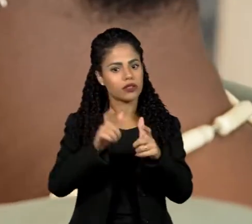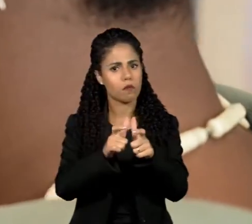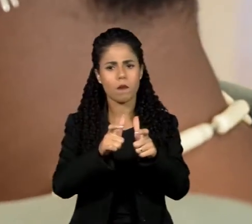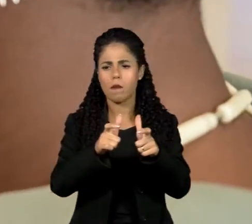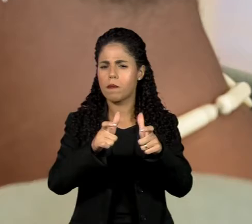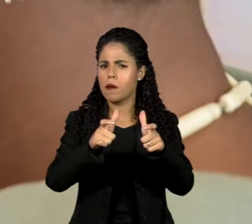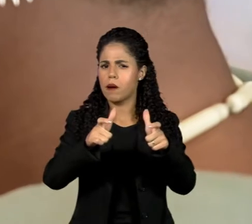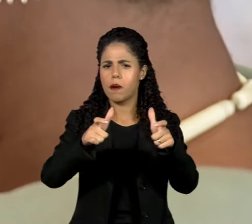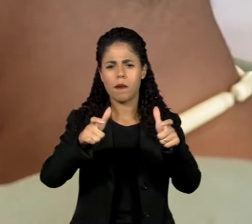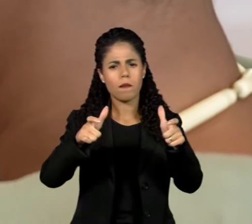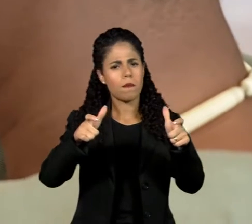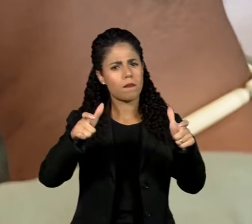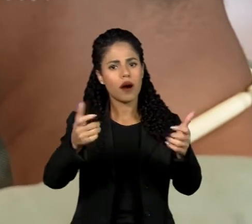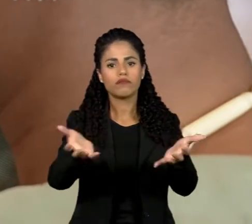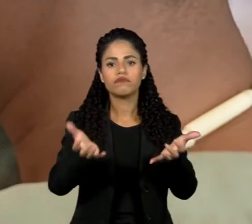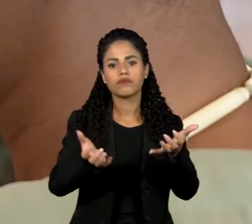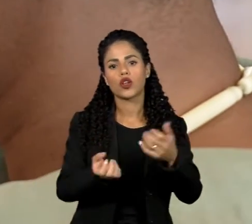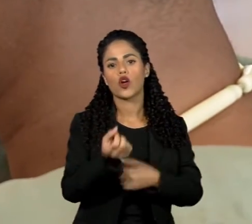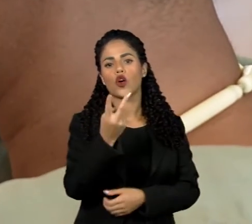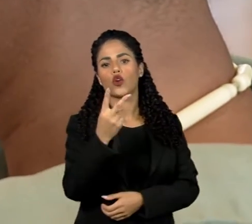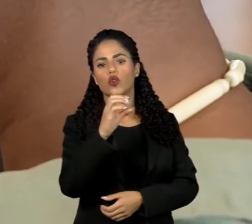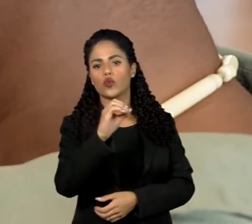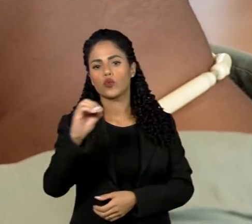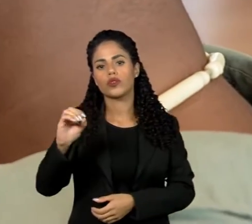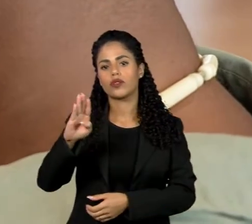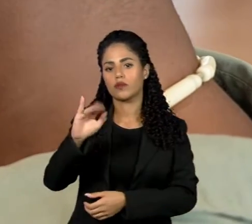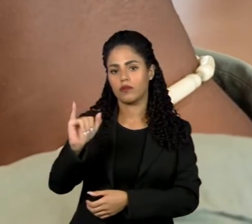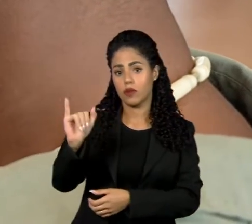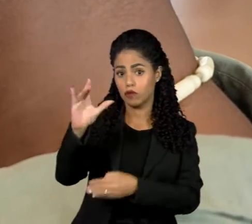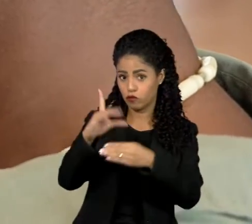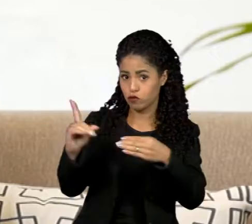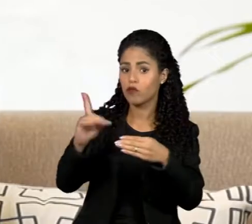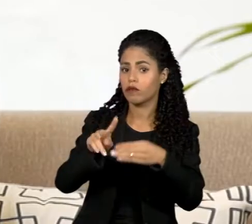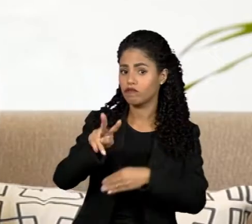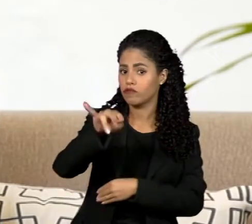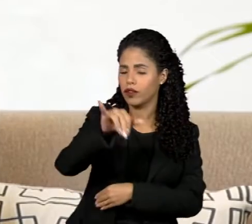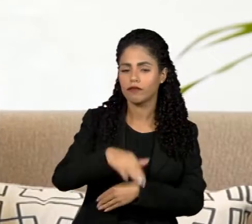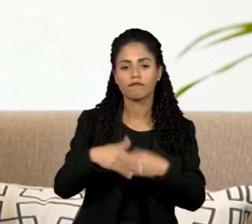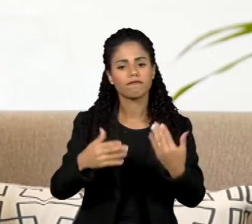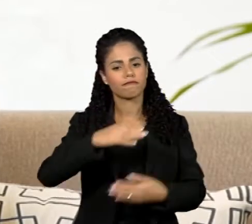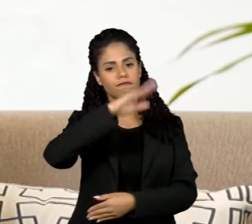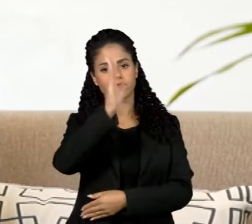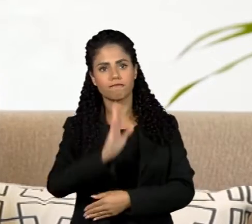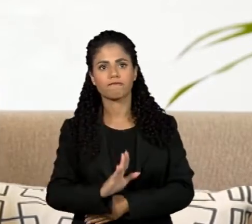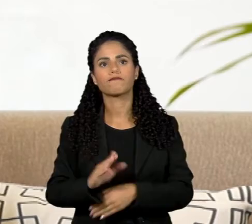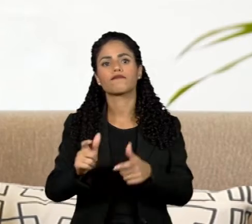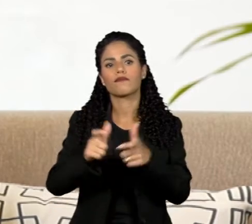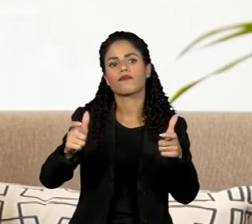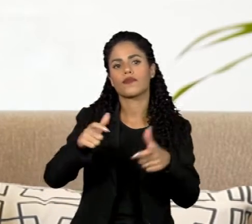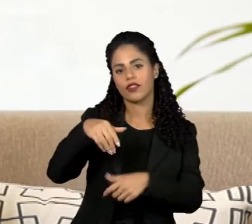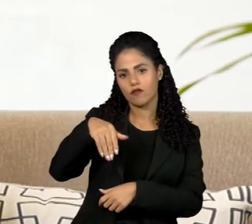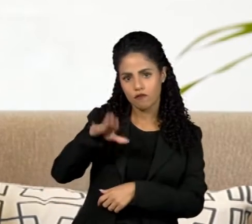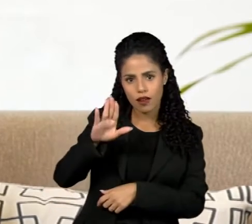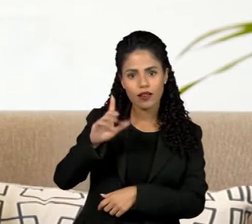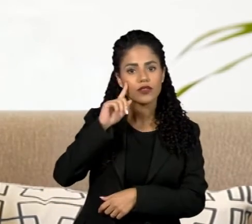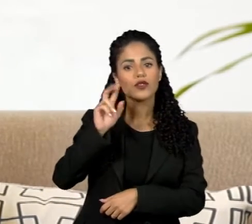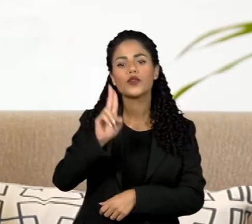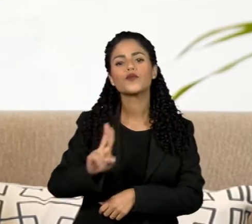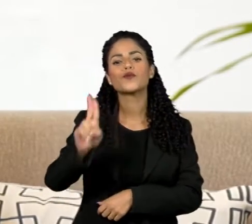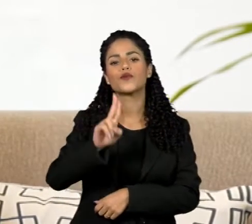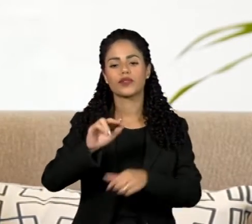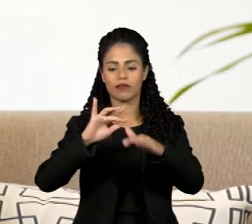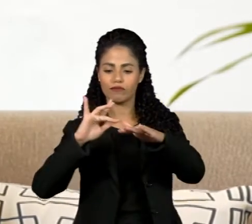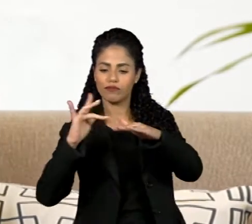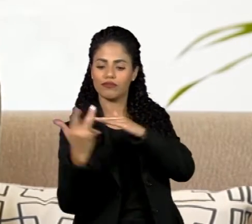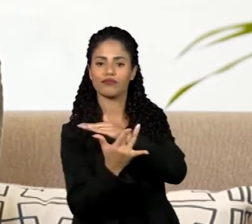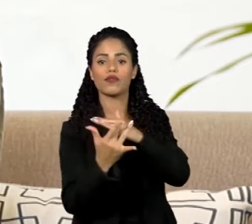de 200 bi de dólar. O Brasil, principalmente, é um dos heavy users de redes sociais no mundo,